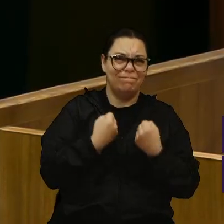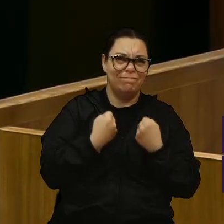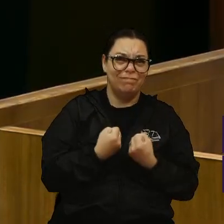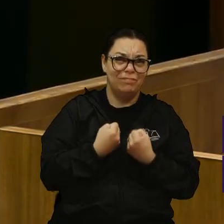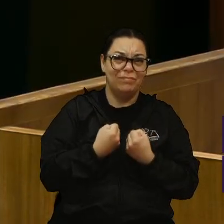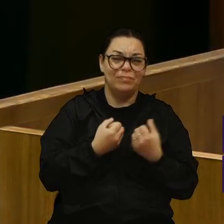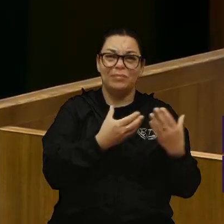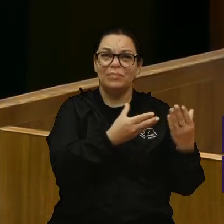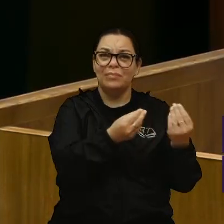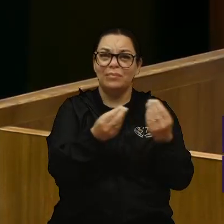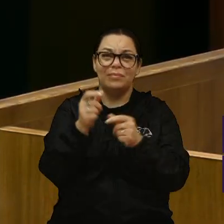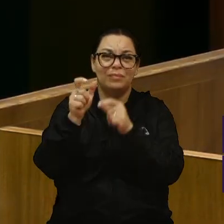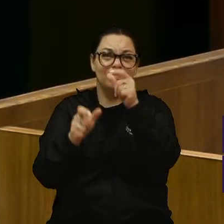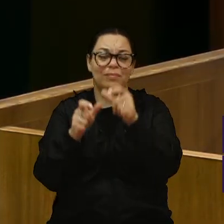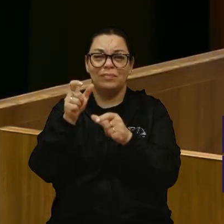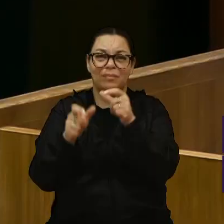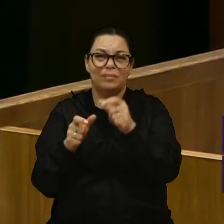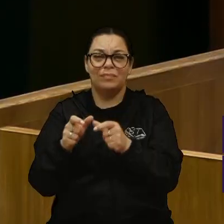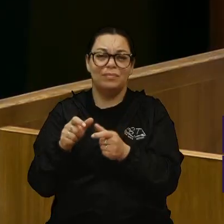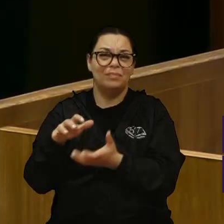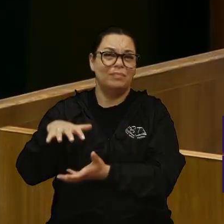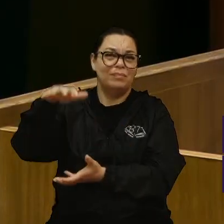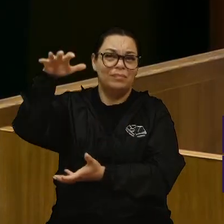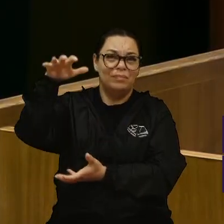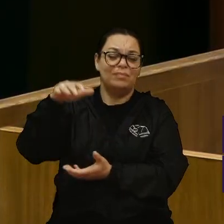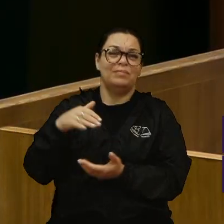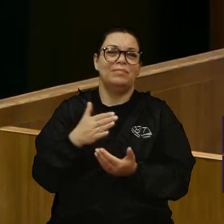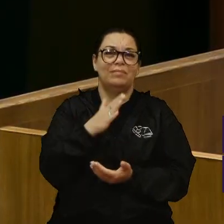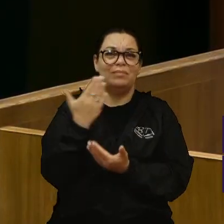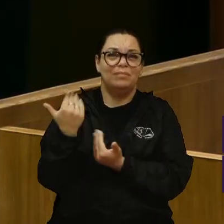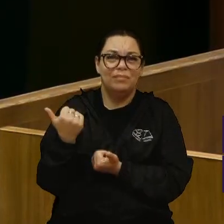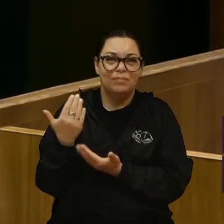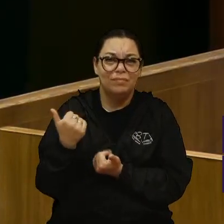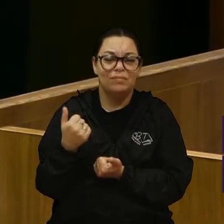tantas pessoas idosas, de jovens em situação de